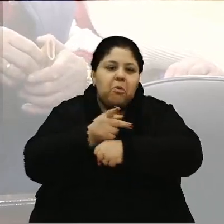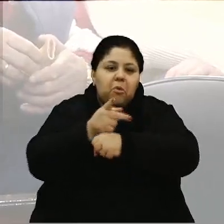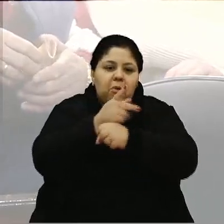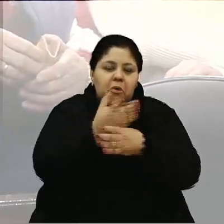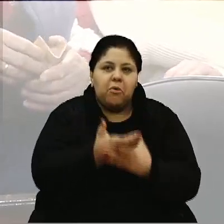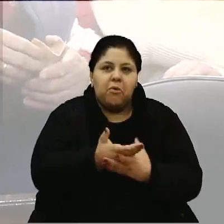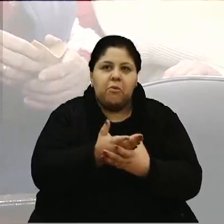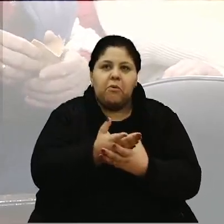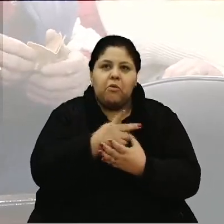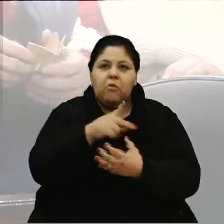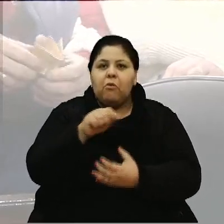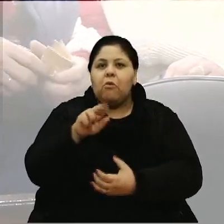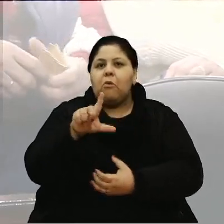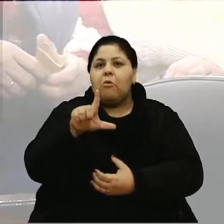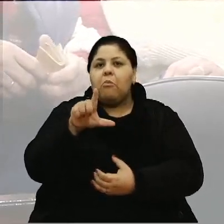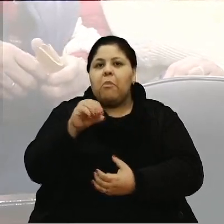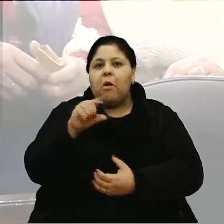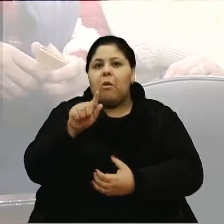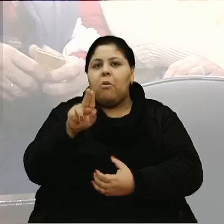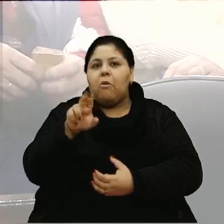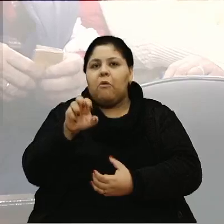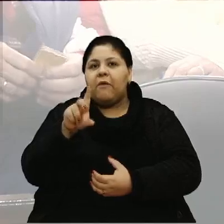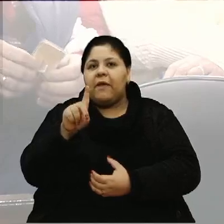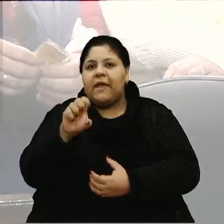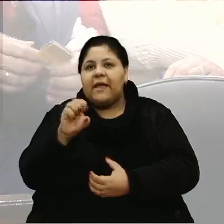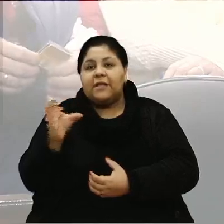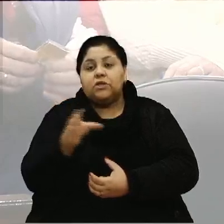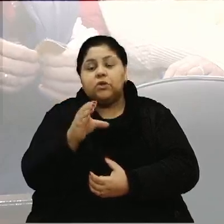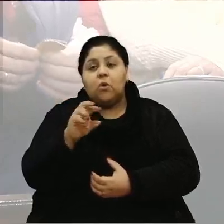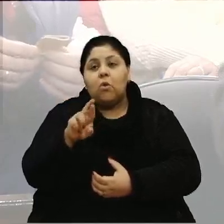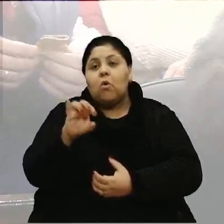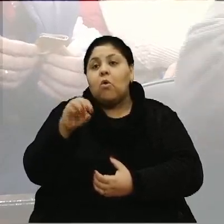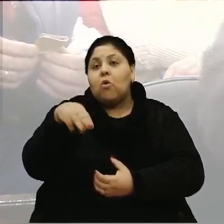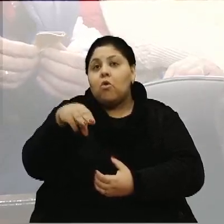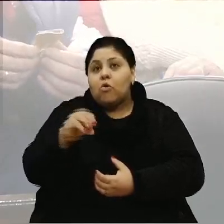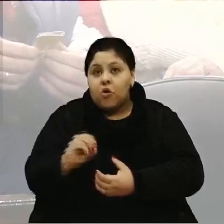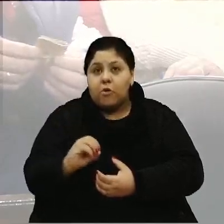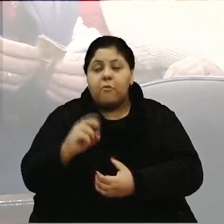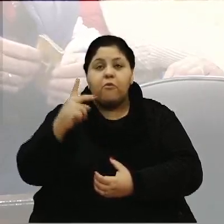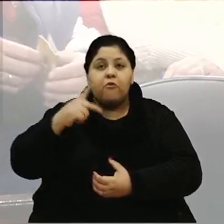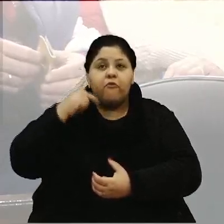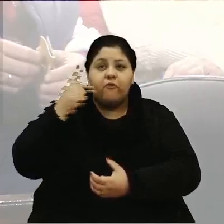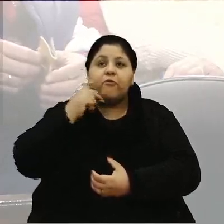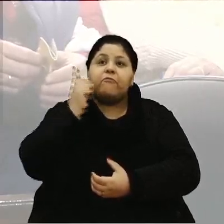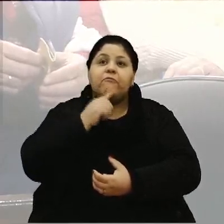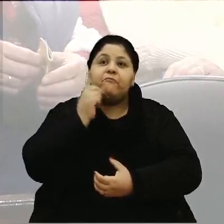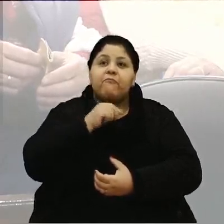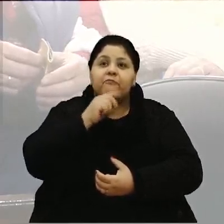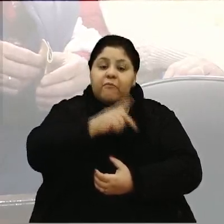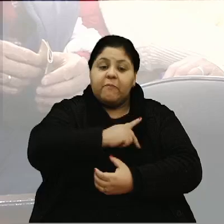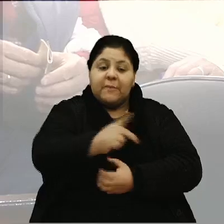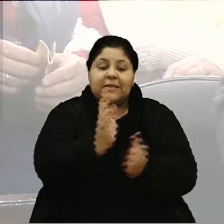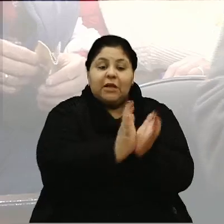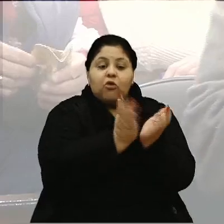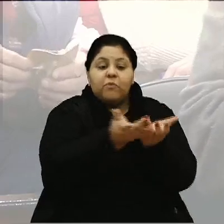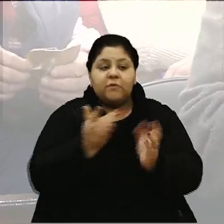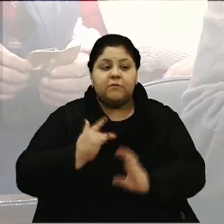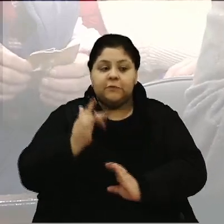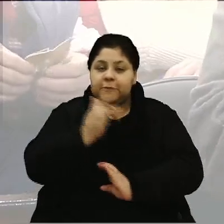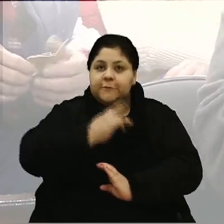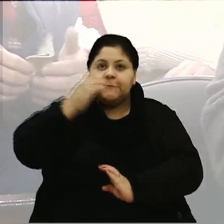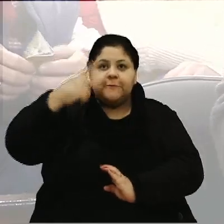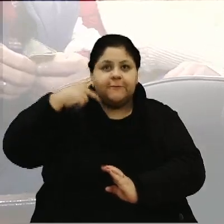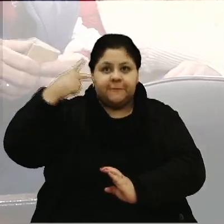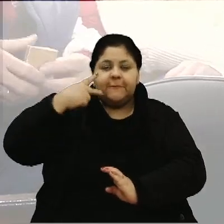no Paulo Guedes ou no Rimon. E aqui, vereador Renato Oliveira, o senhor que foi vários anos também presidente da Comissão de Saúde, e